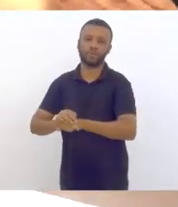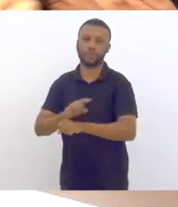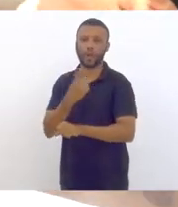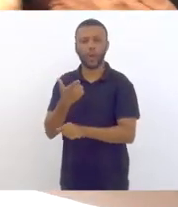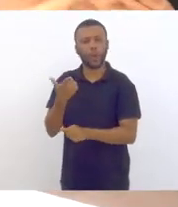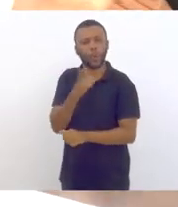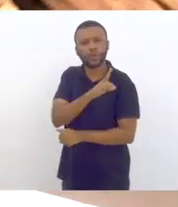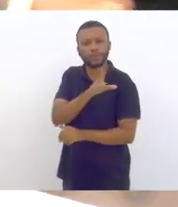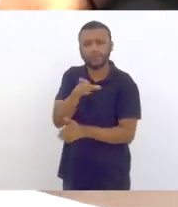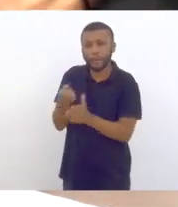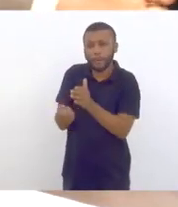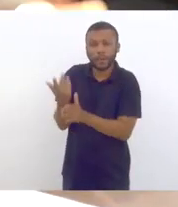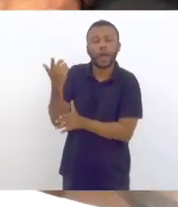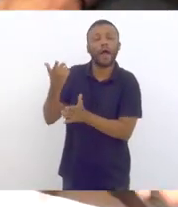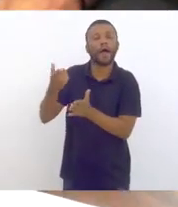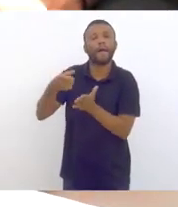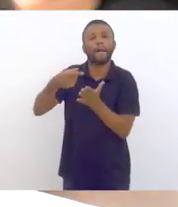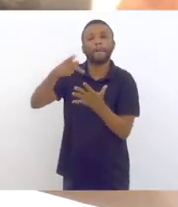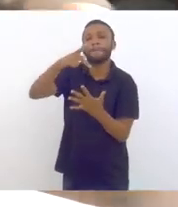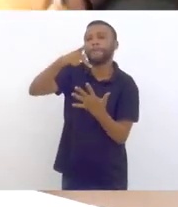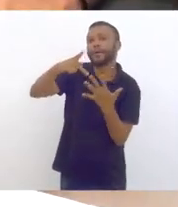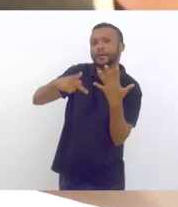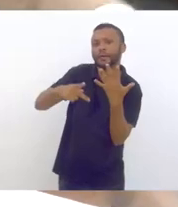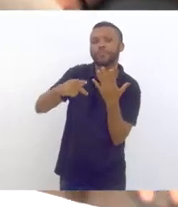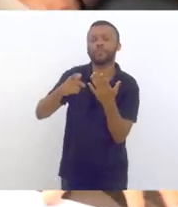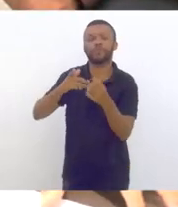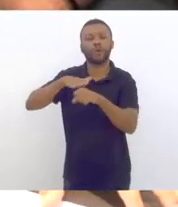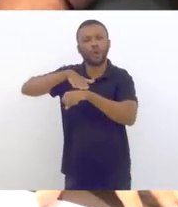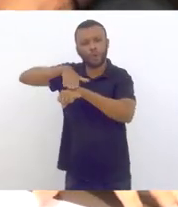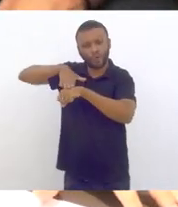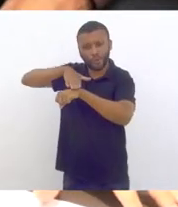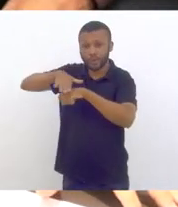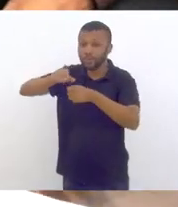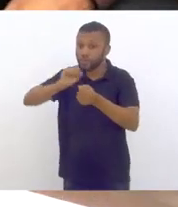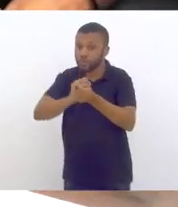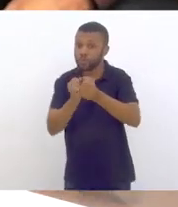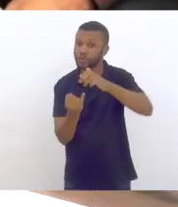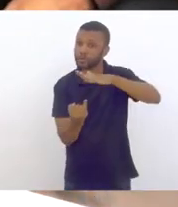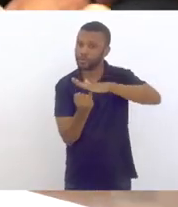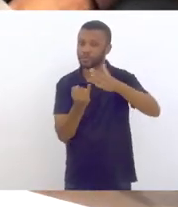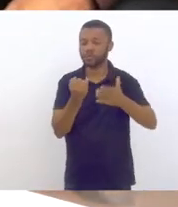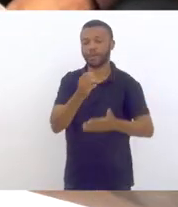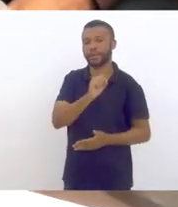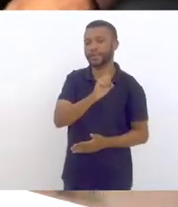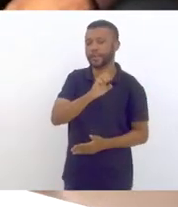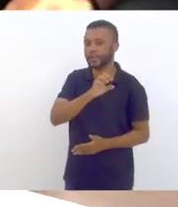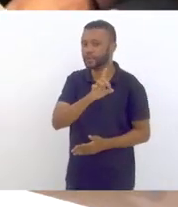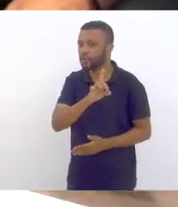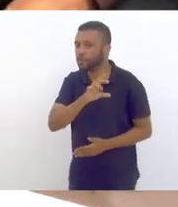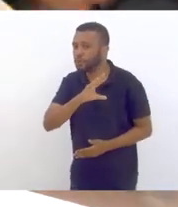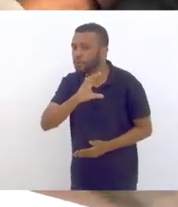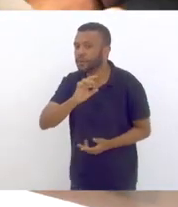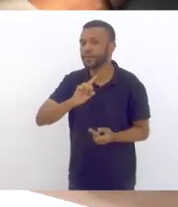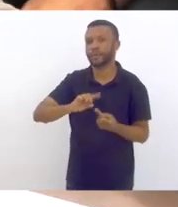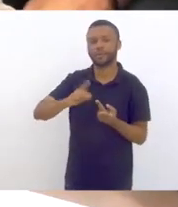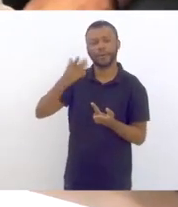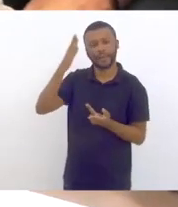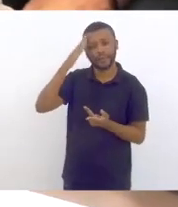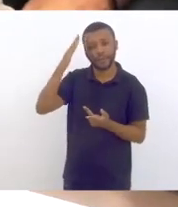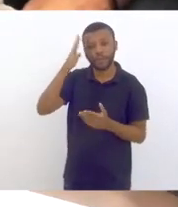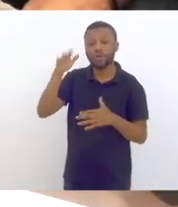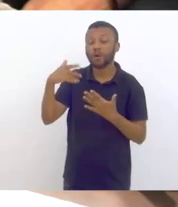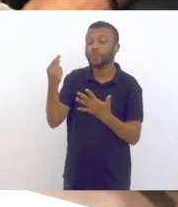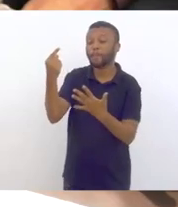acho que aqui vale a pena conversar com essa dor que eu conversar com os outros gente para se decidir quais são essas caixinhas e quais são os